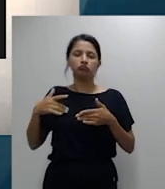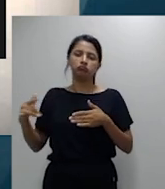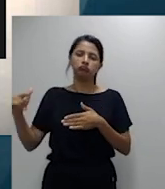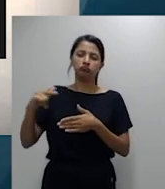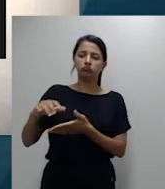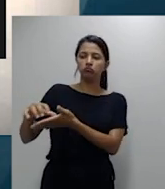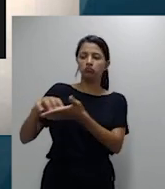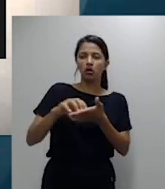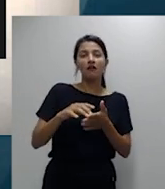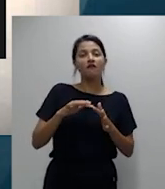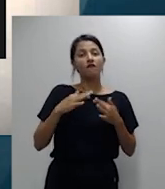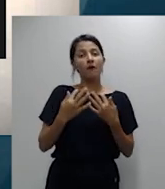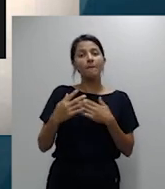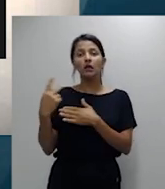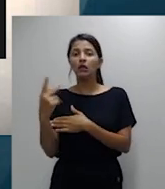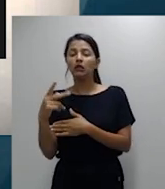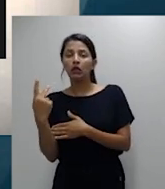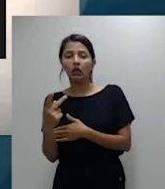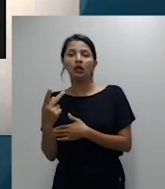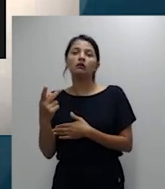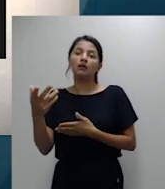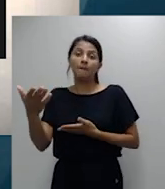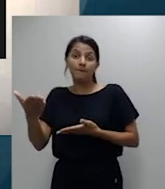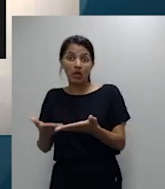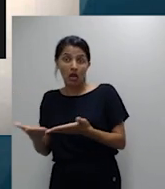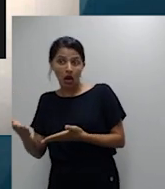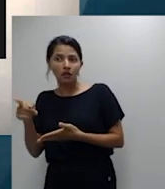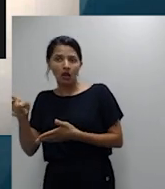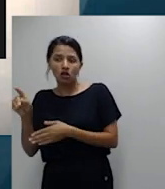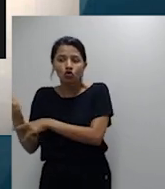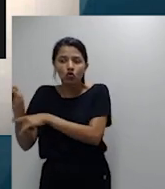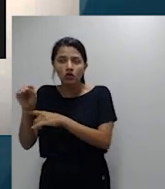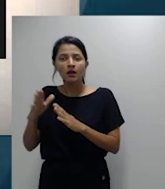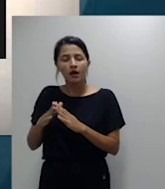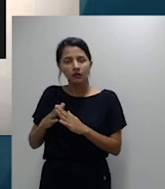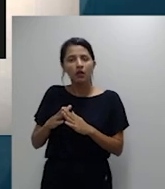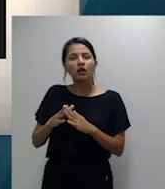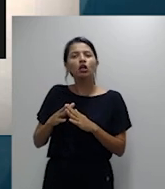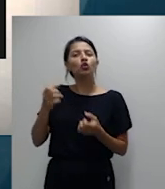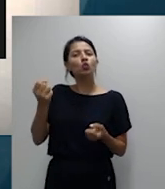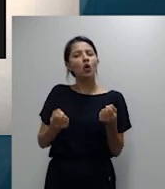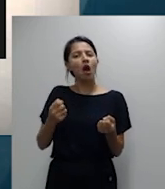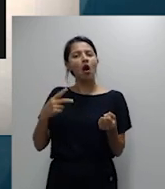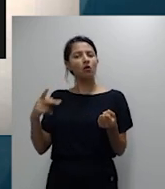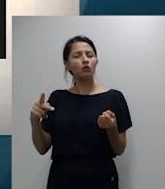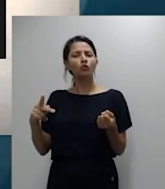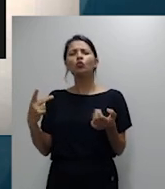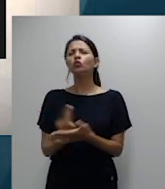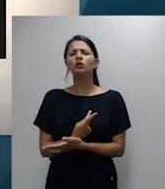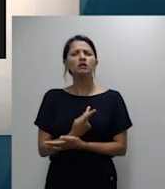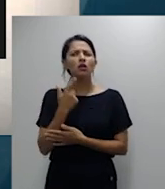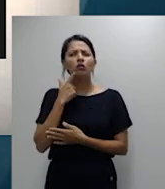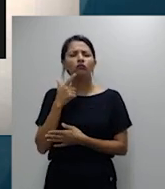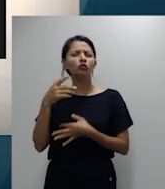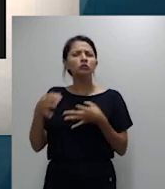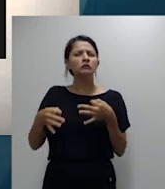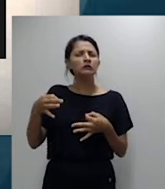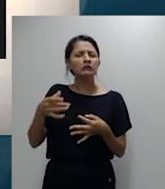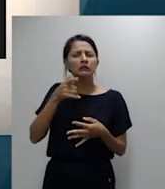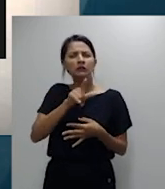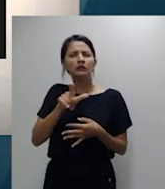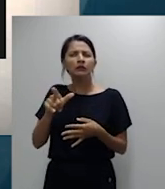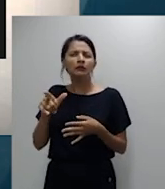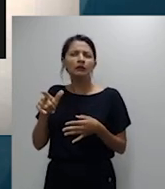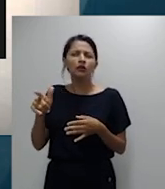independente ser empregada doméstica e do veículo O que aconteceu organizamento de